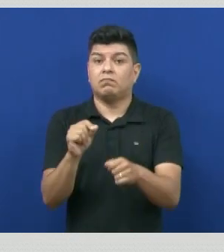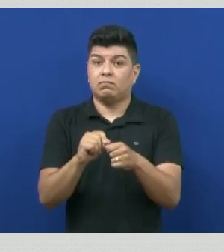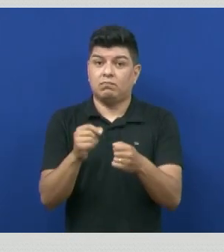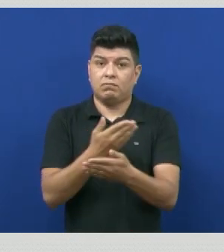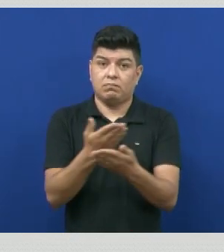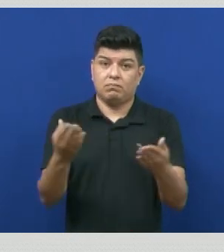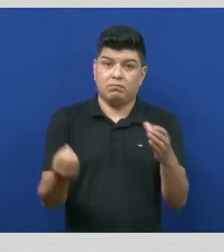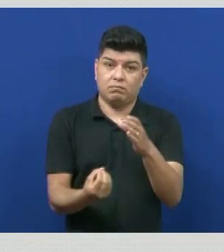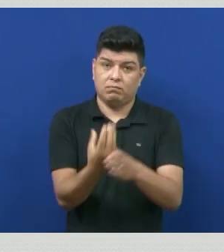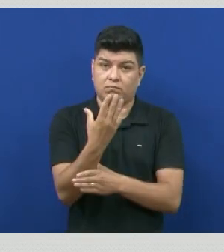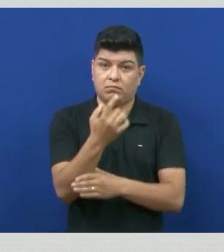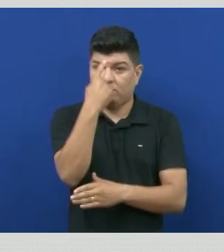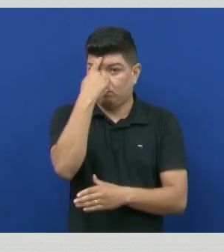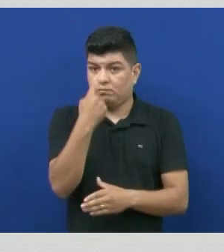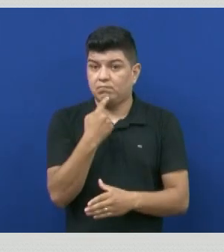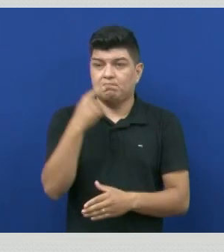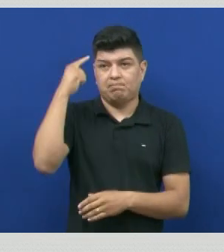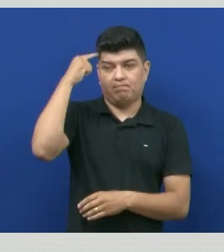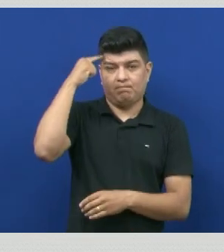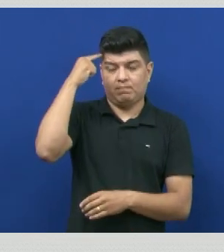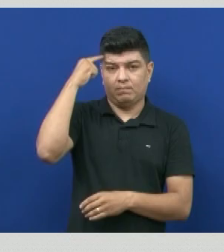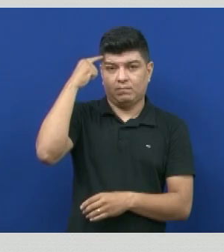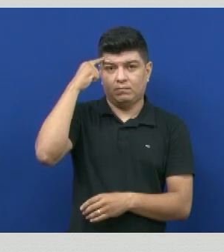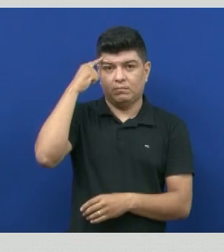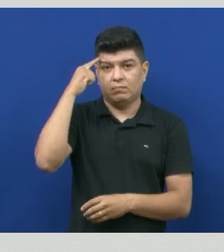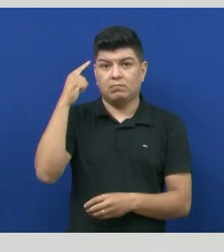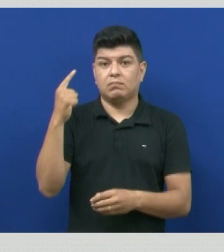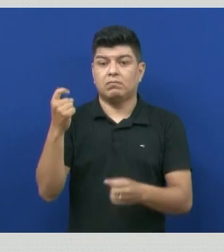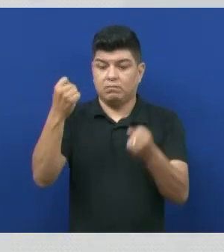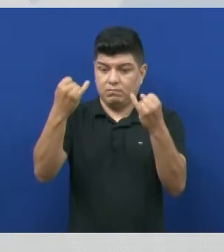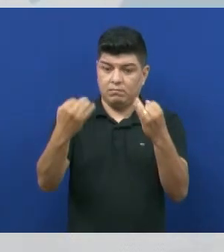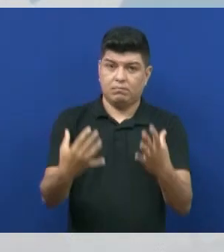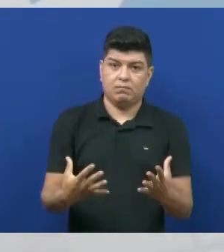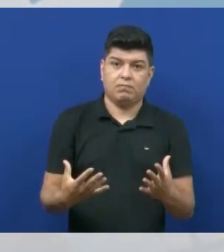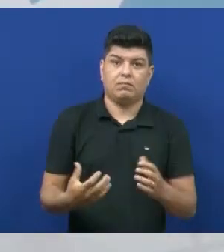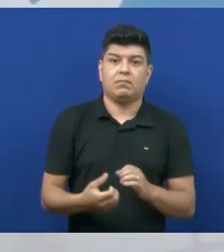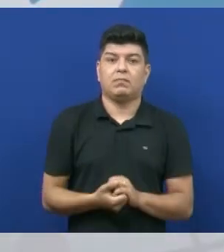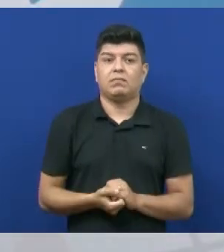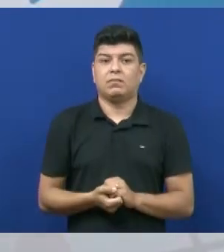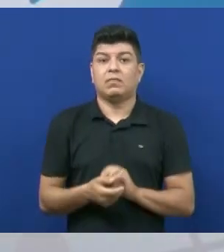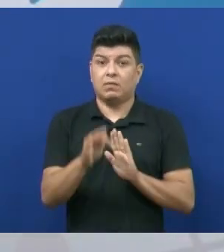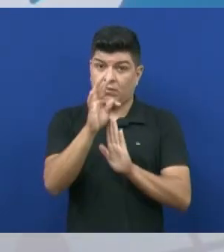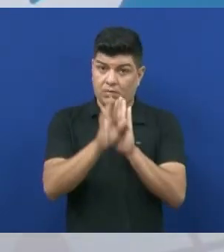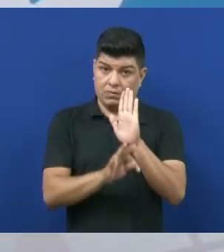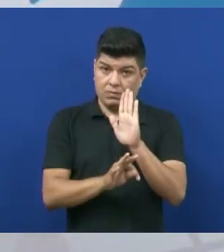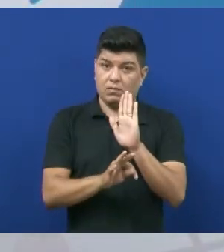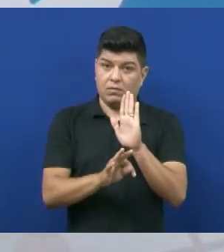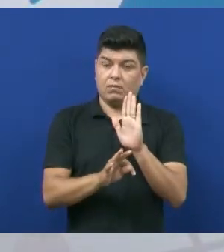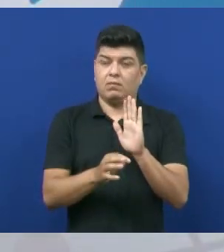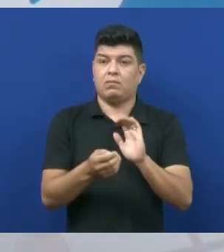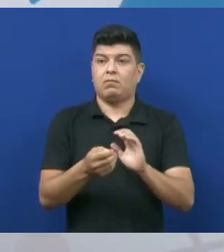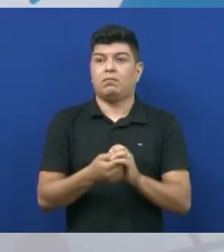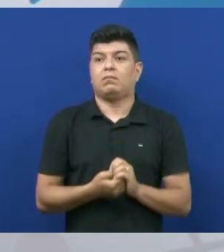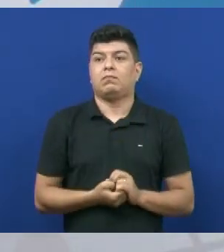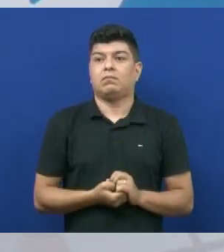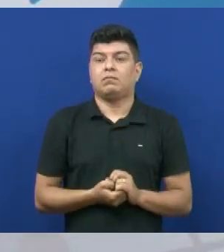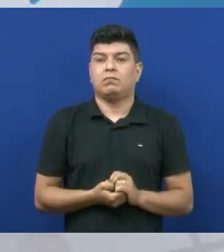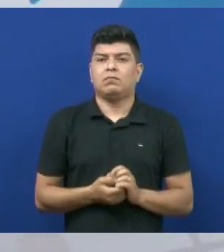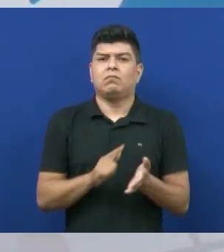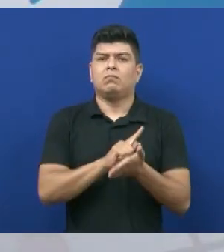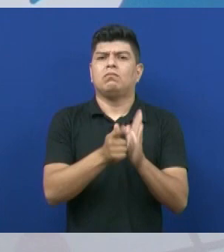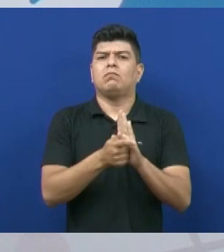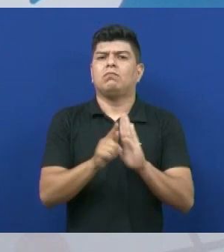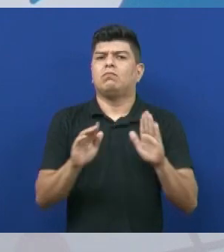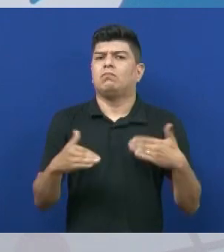você criar uma imagem no teu cérebro sobre o que está sendo descrito. E esse é um texto descritivo. Que